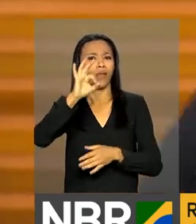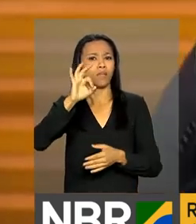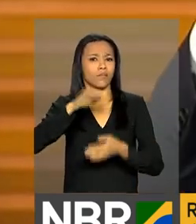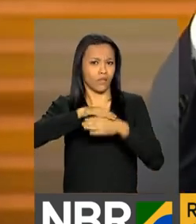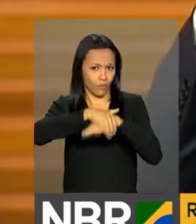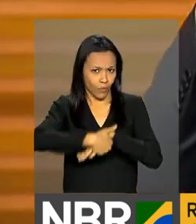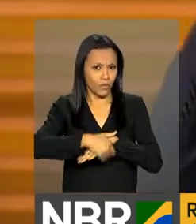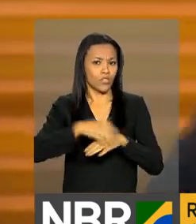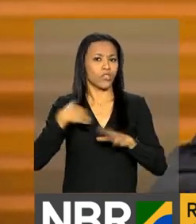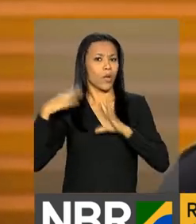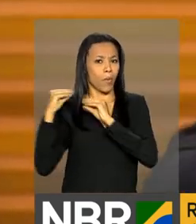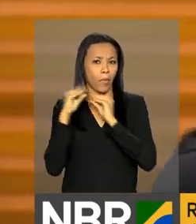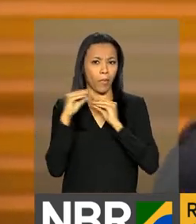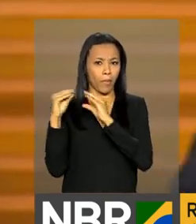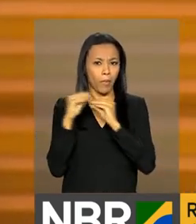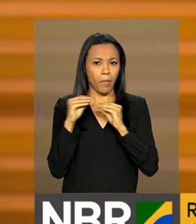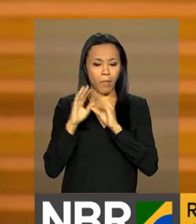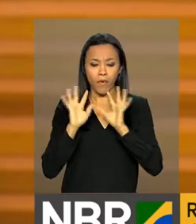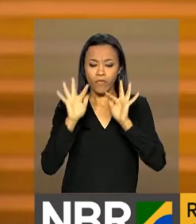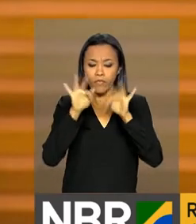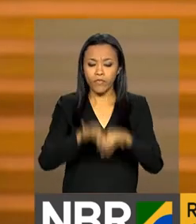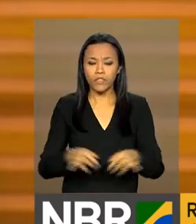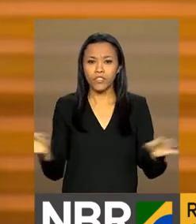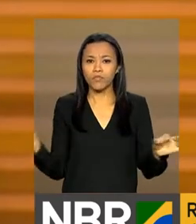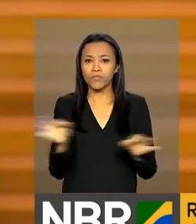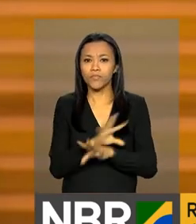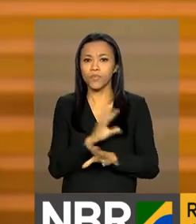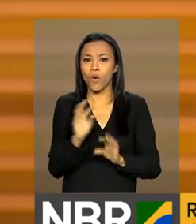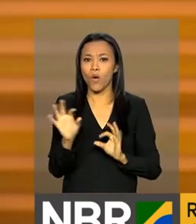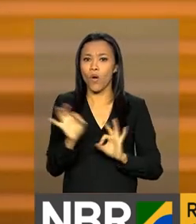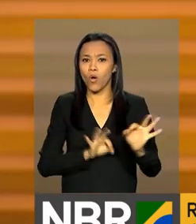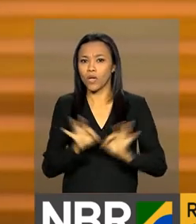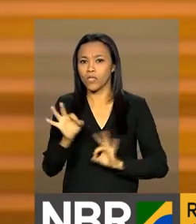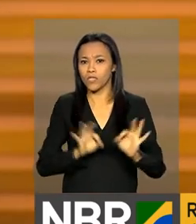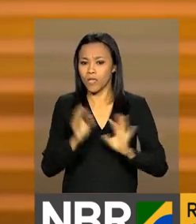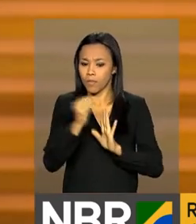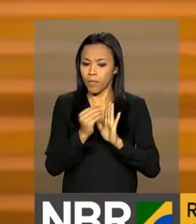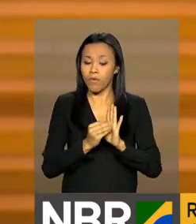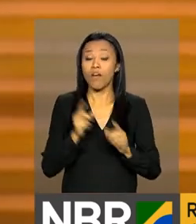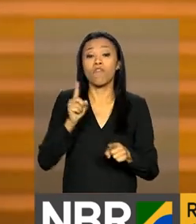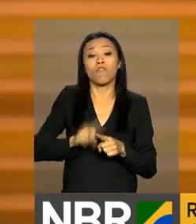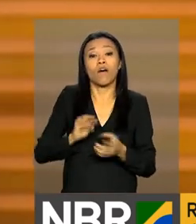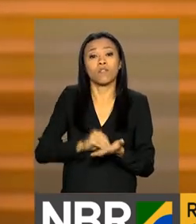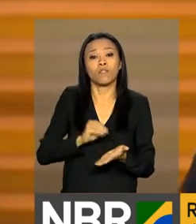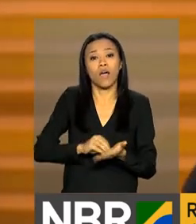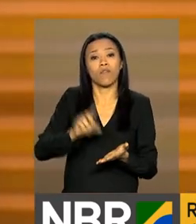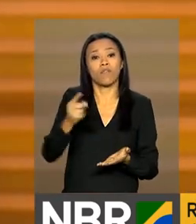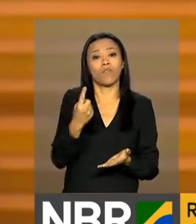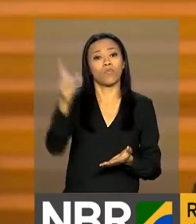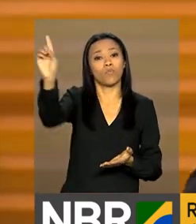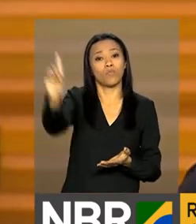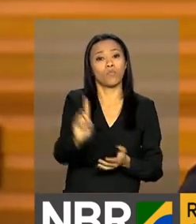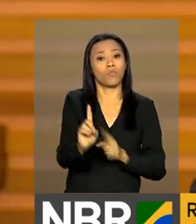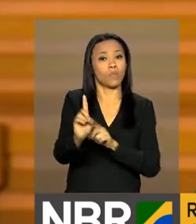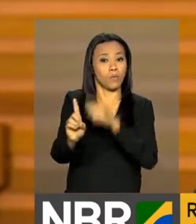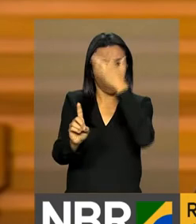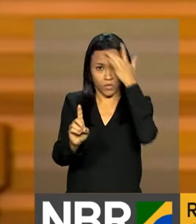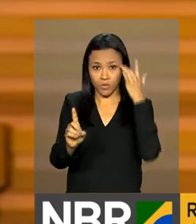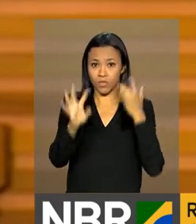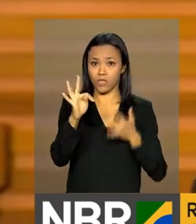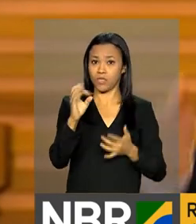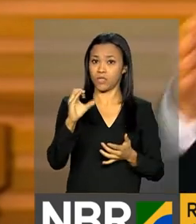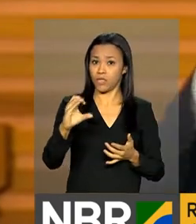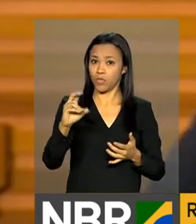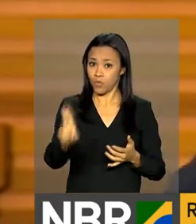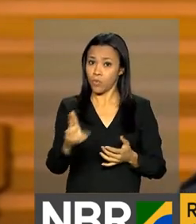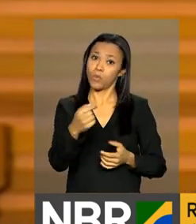gabinete, terminando de organizar os passos. Faltava um membro do TCU, resolvemos. Falta um parecer da Advocacia Geral da